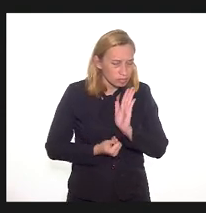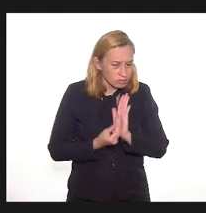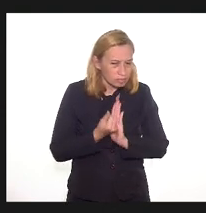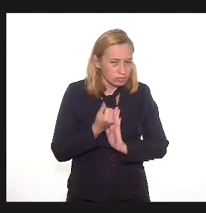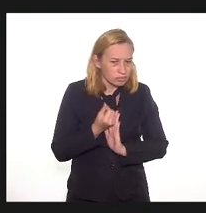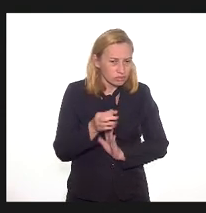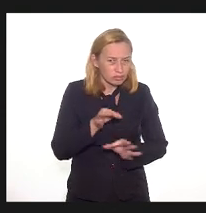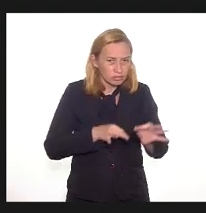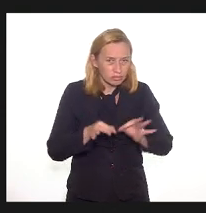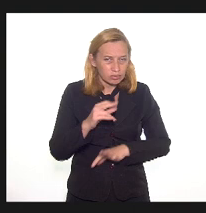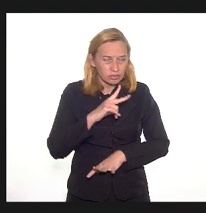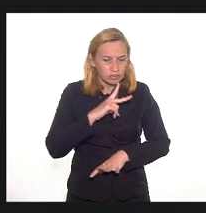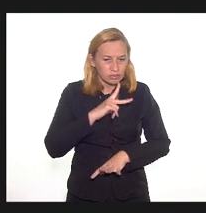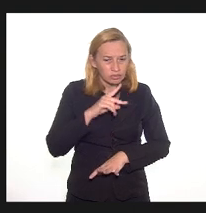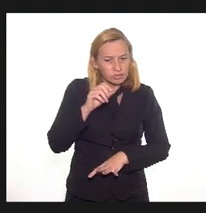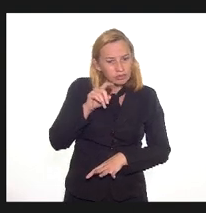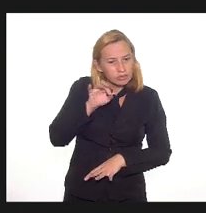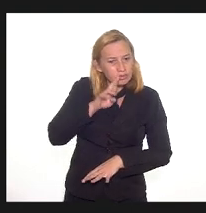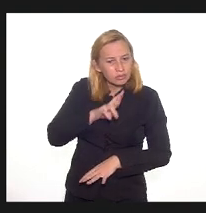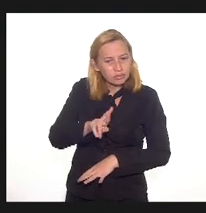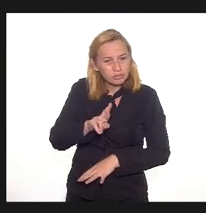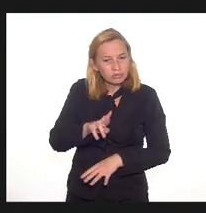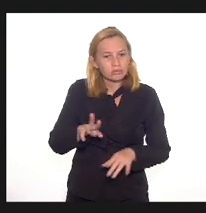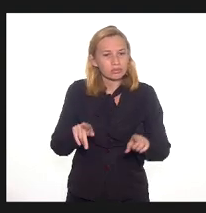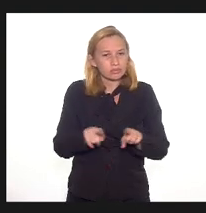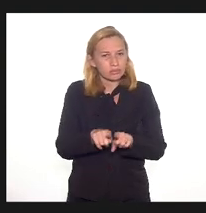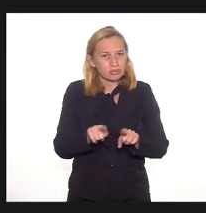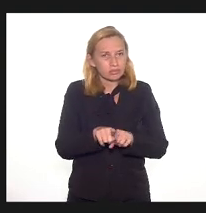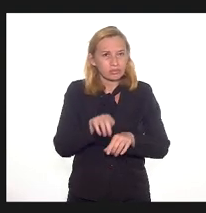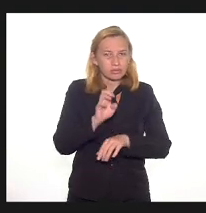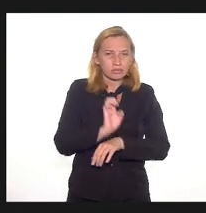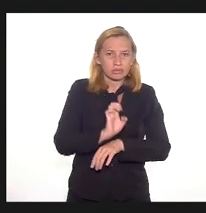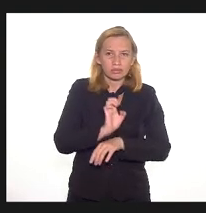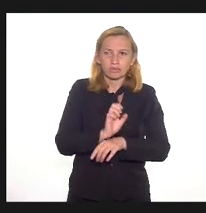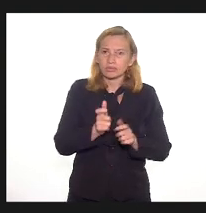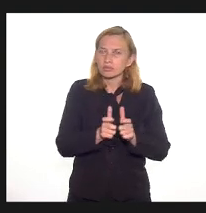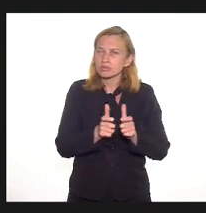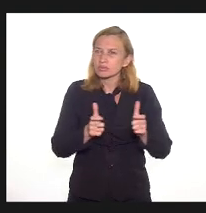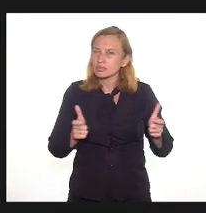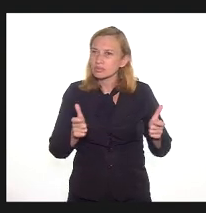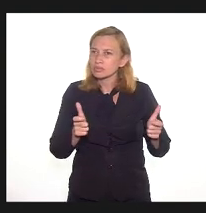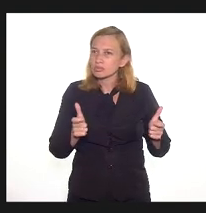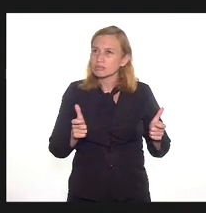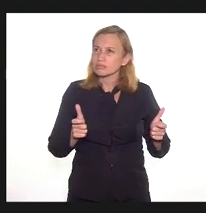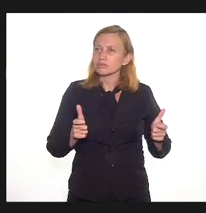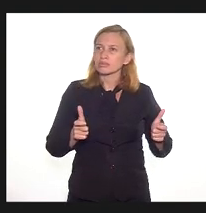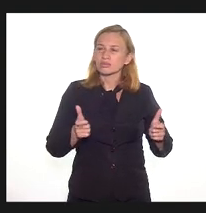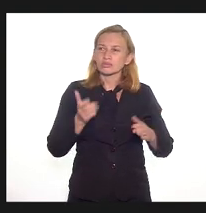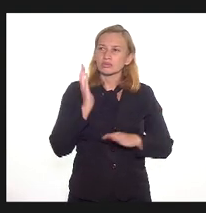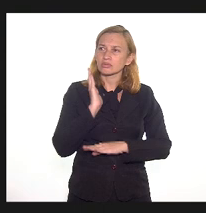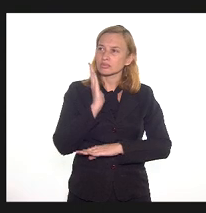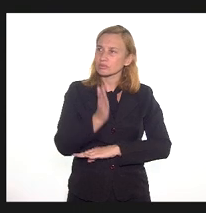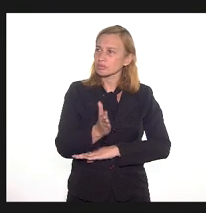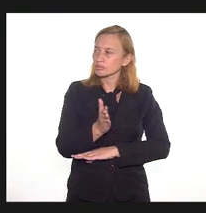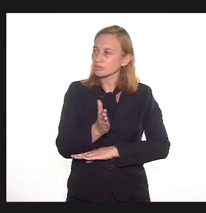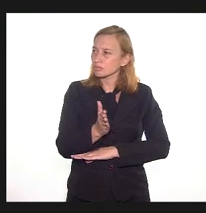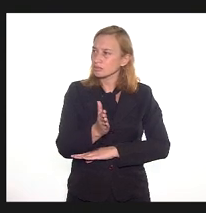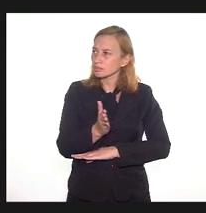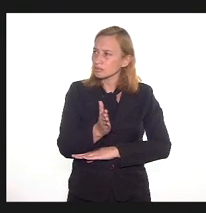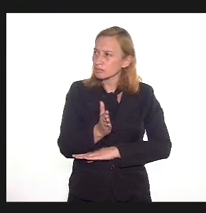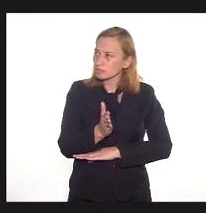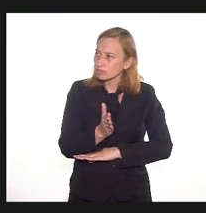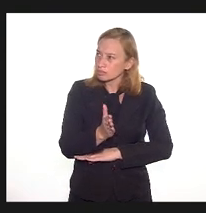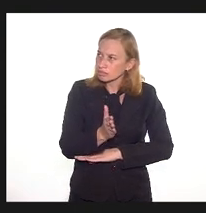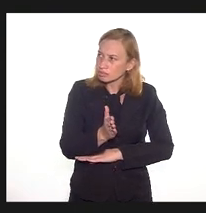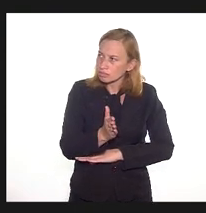organizado pelo próprio operador, né? Eu destaco também o crescimento direto de uma própria para uma